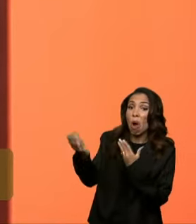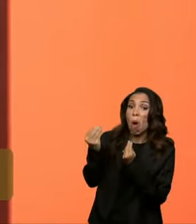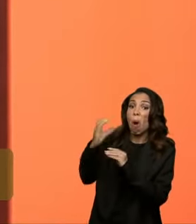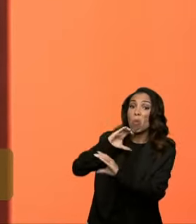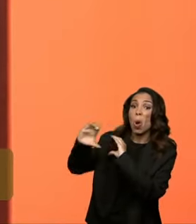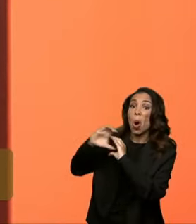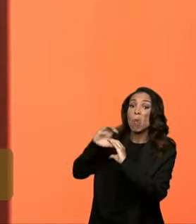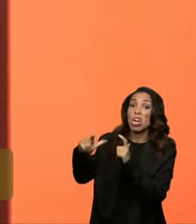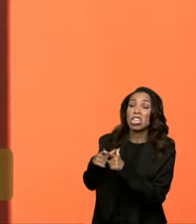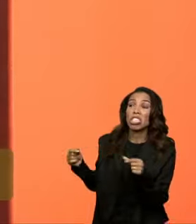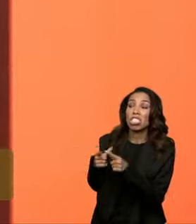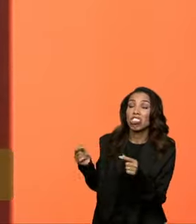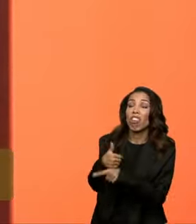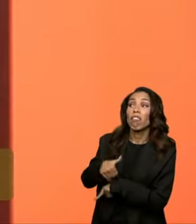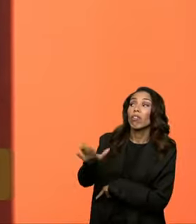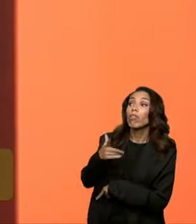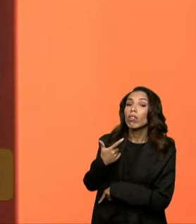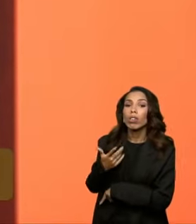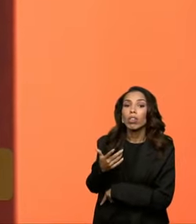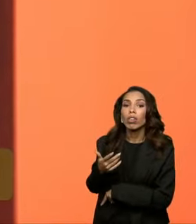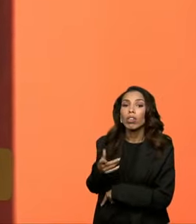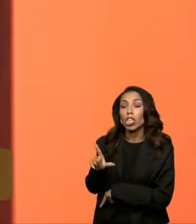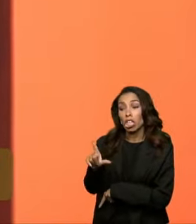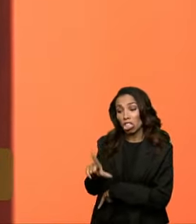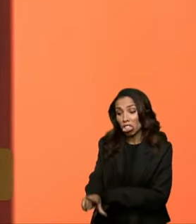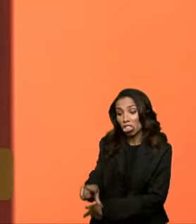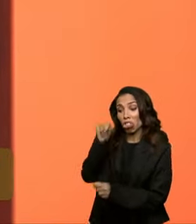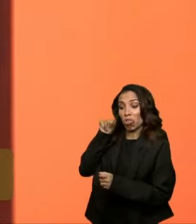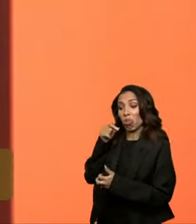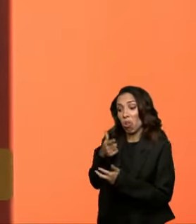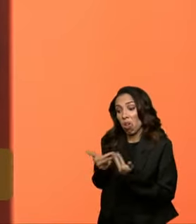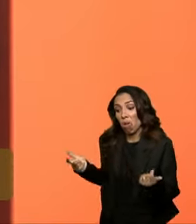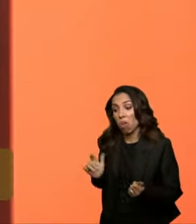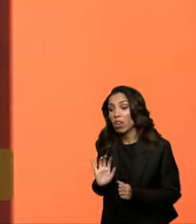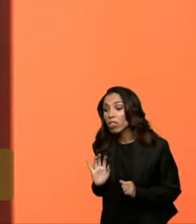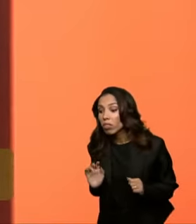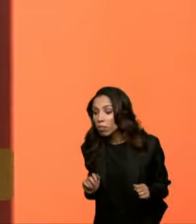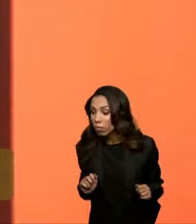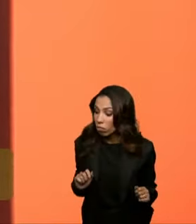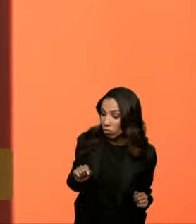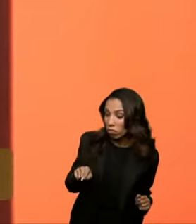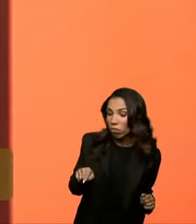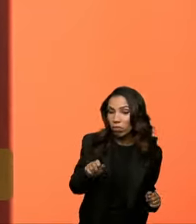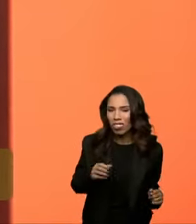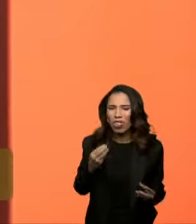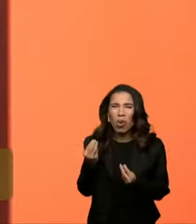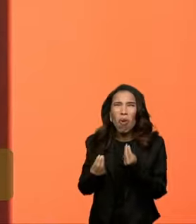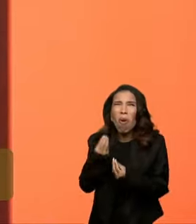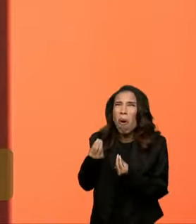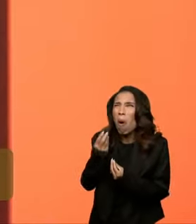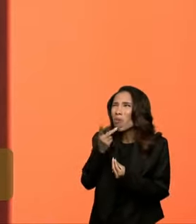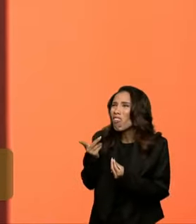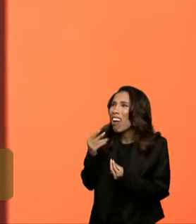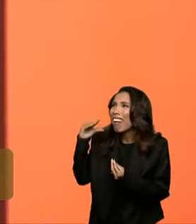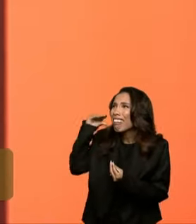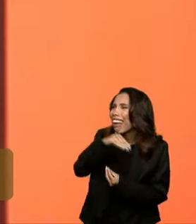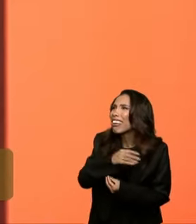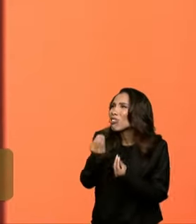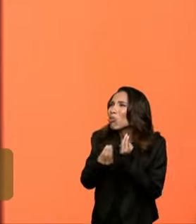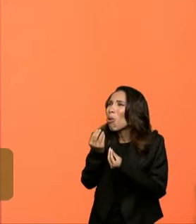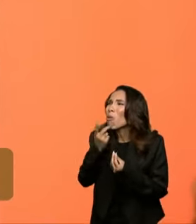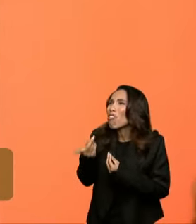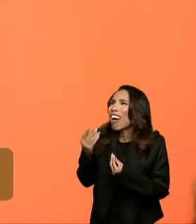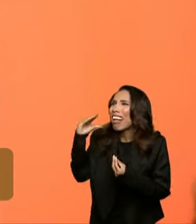né? Aí ele chegou, escolheu o negócio, né? Com o marido, falou, como é que eu vou falar pro cara esquentar, né? Aí falou pra